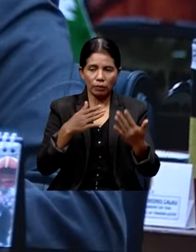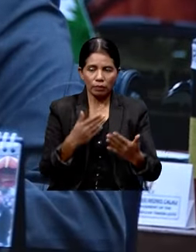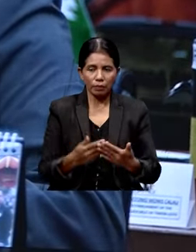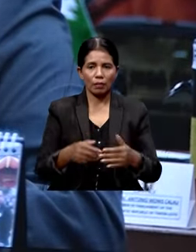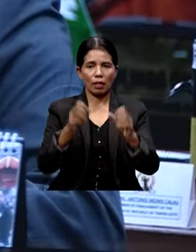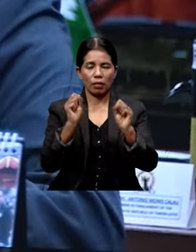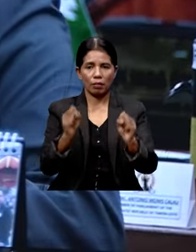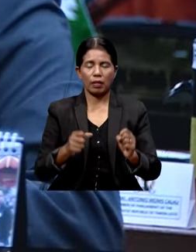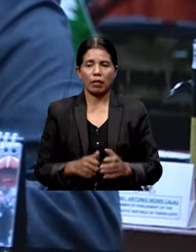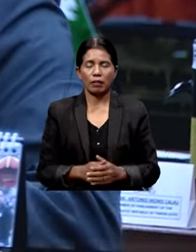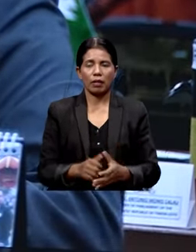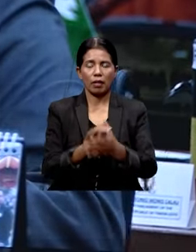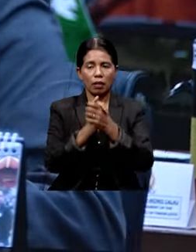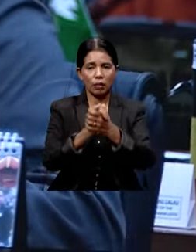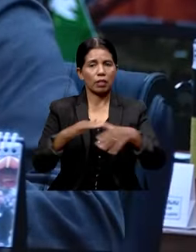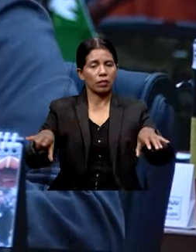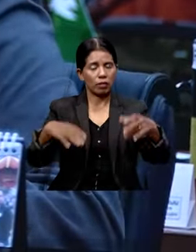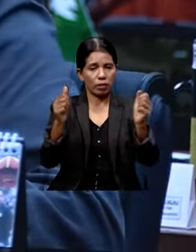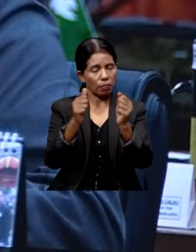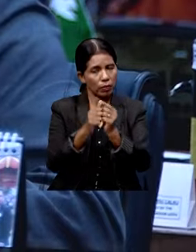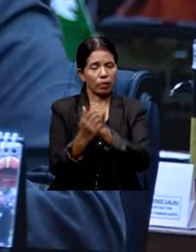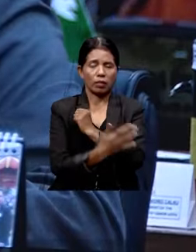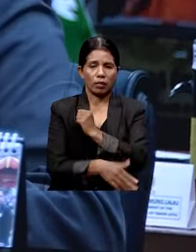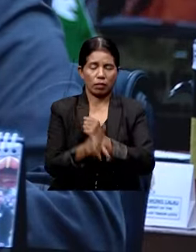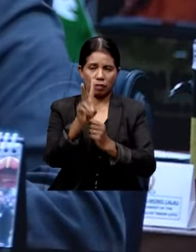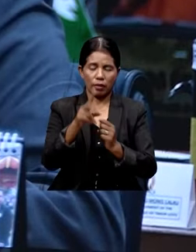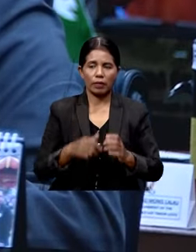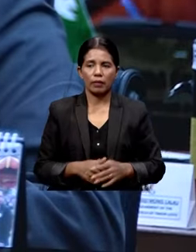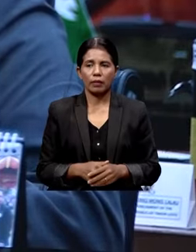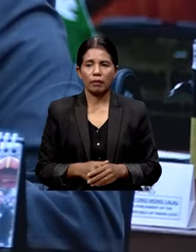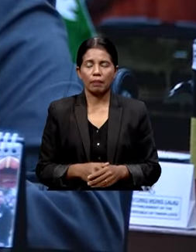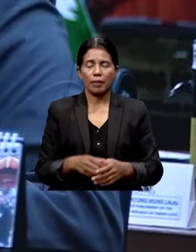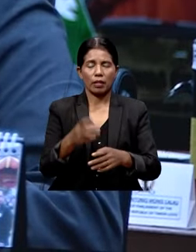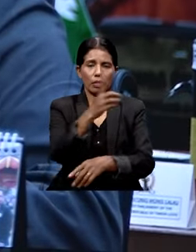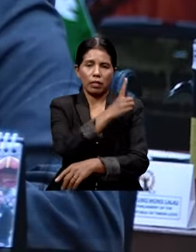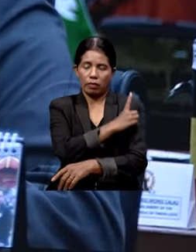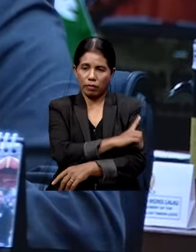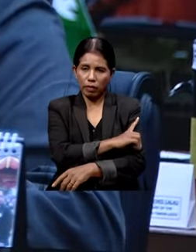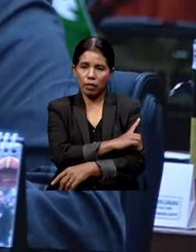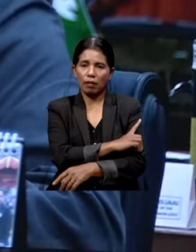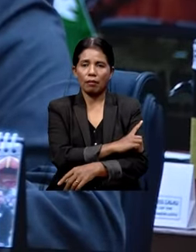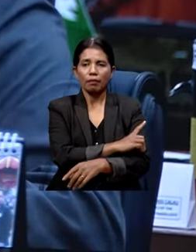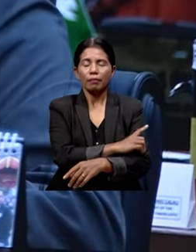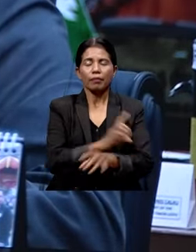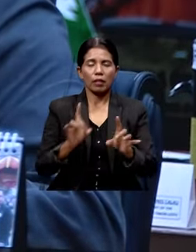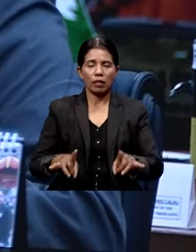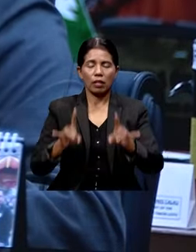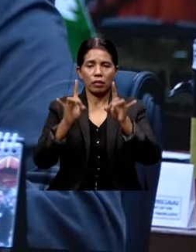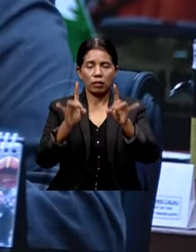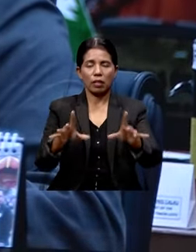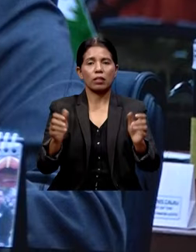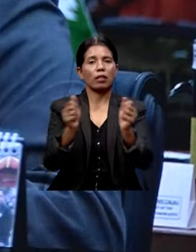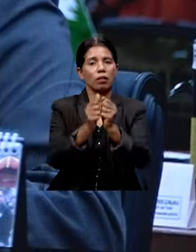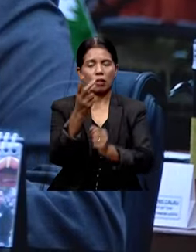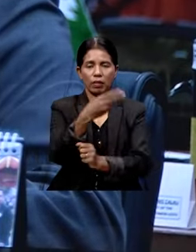ter uma relação bilateral. E a parte da defesa, Austrália ou